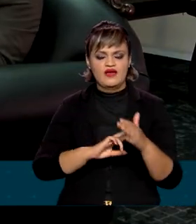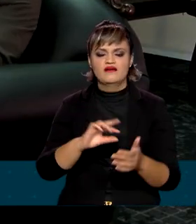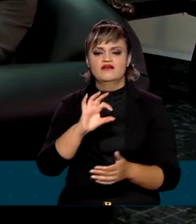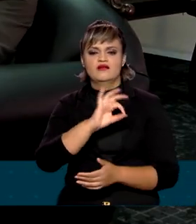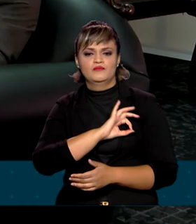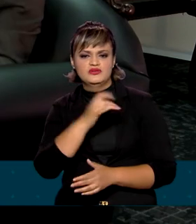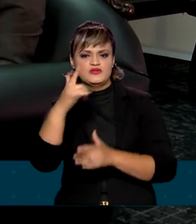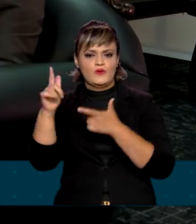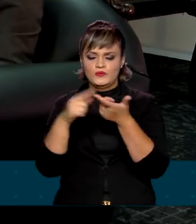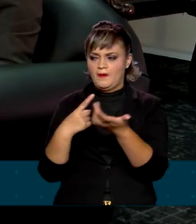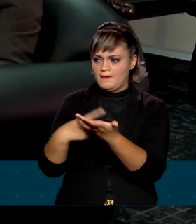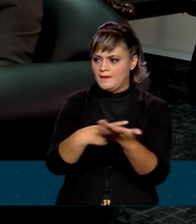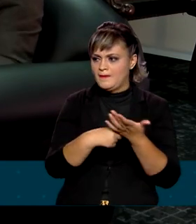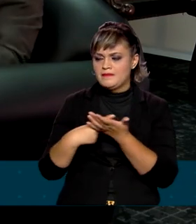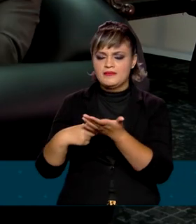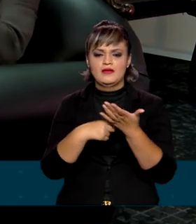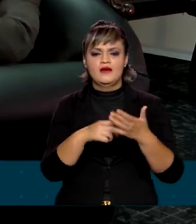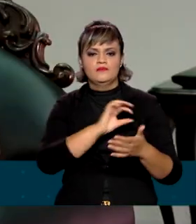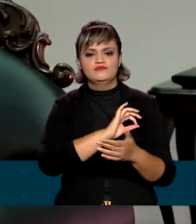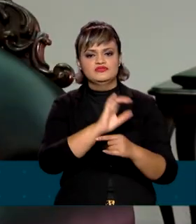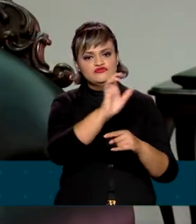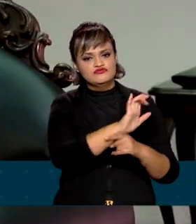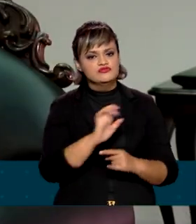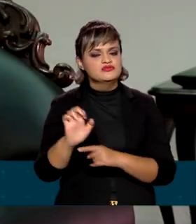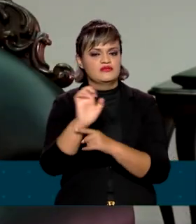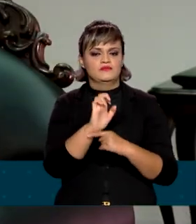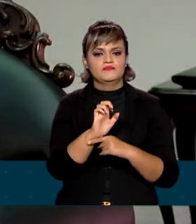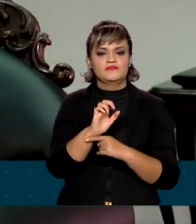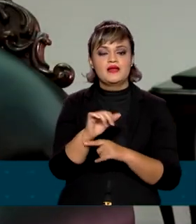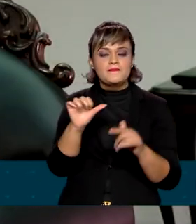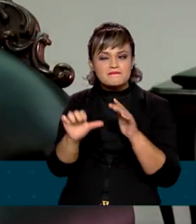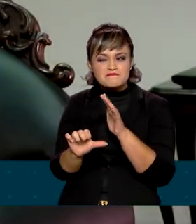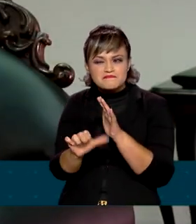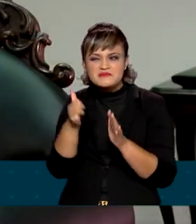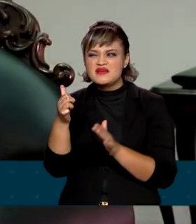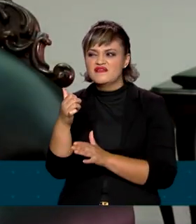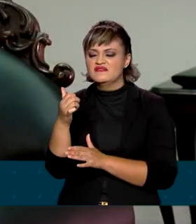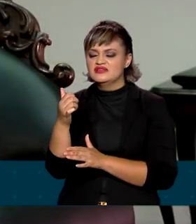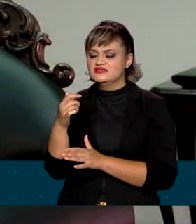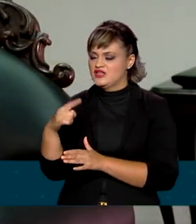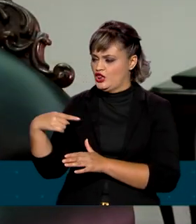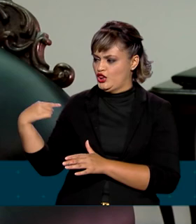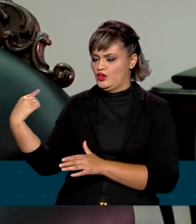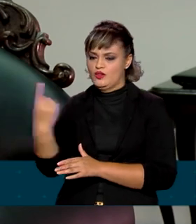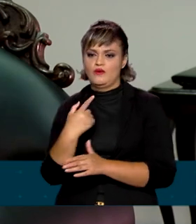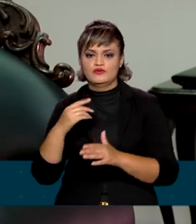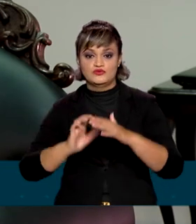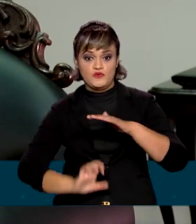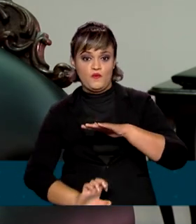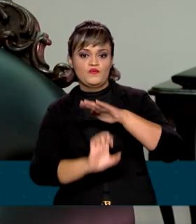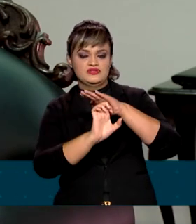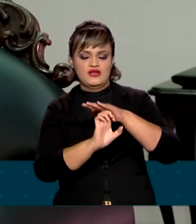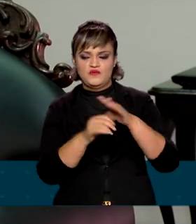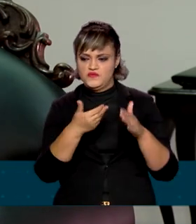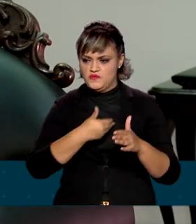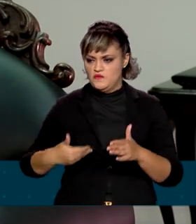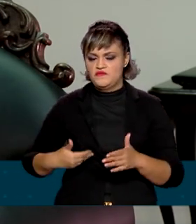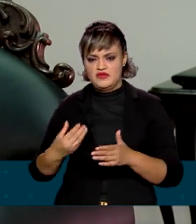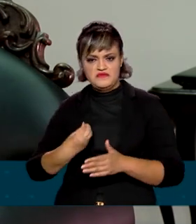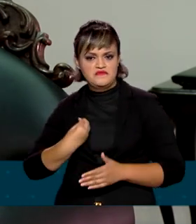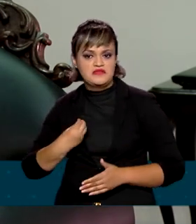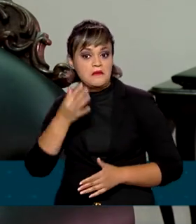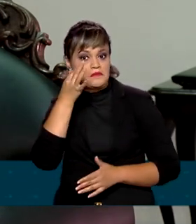federal integrado com as polícias estaduais acho que a primeira vez que o estado brasileiro realmente está é realmente